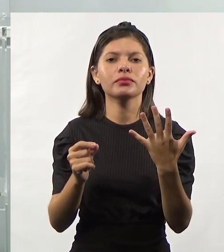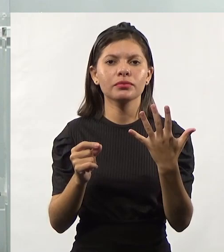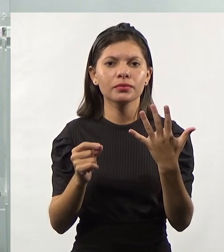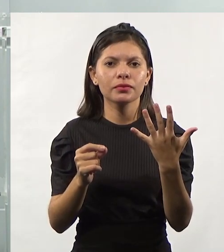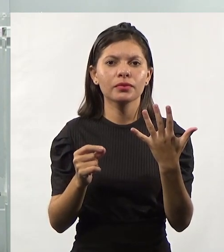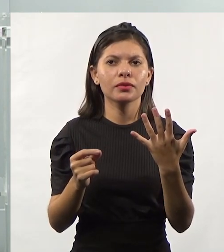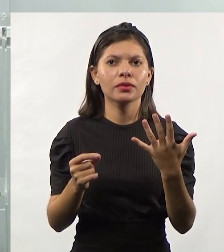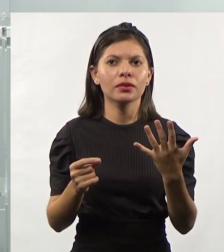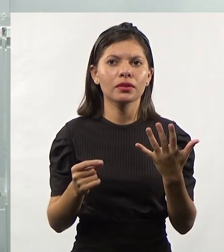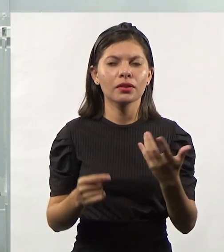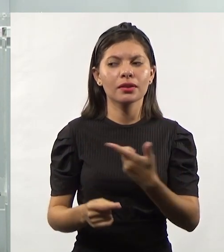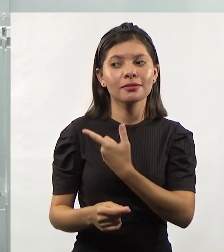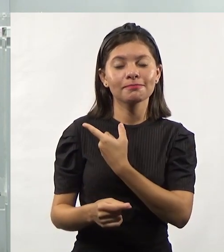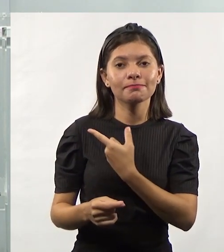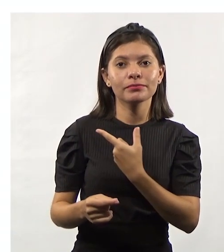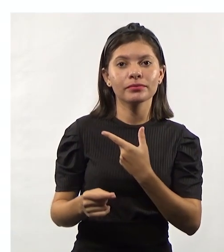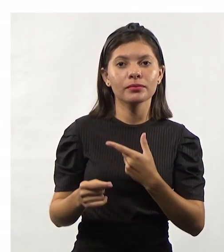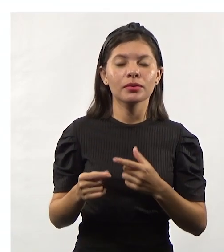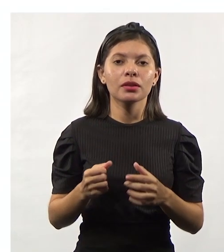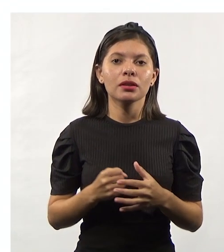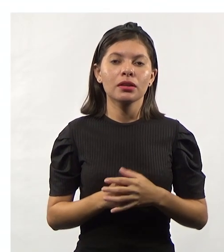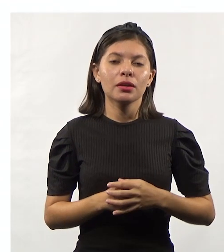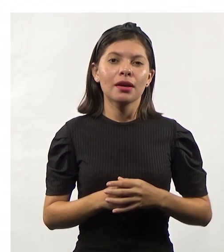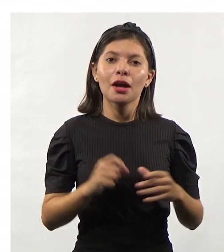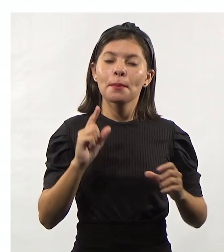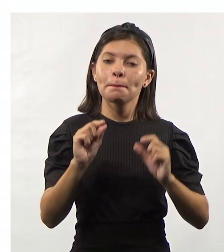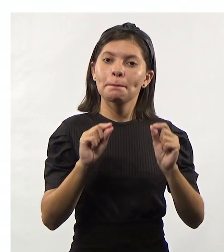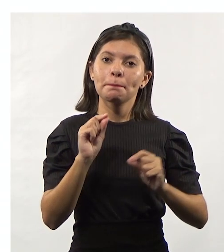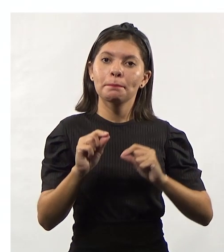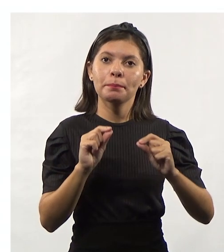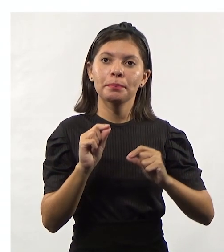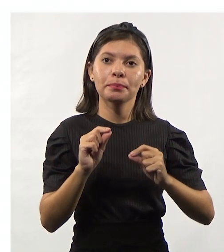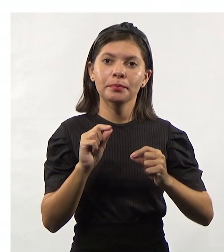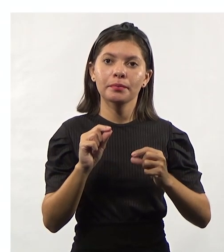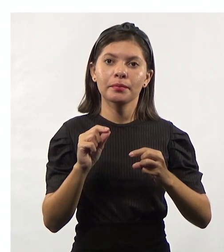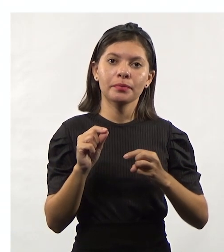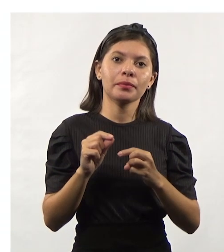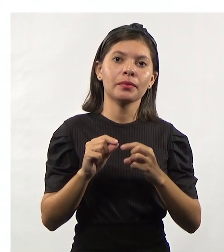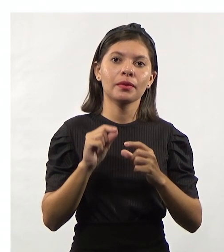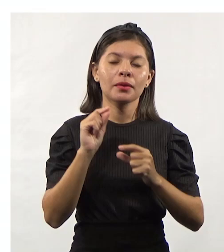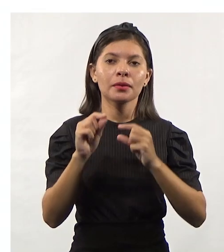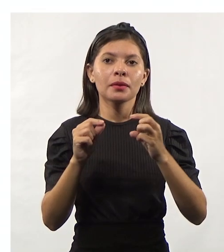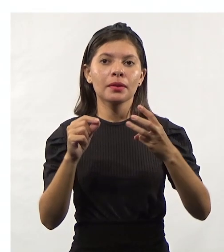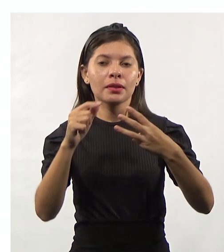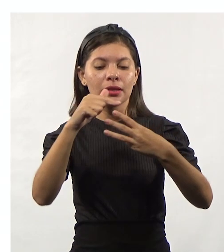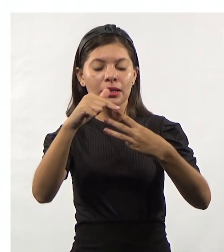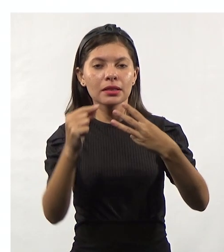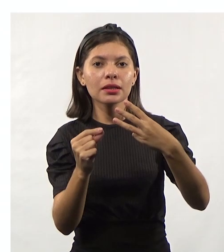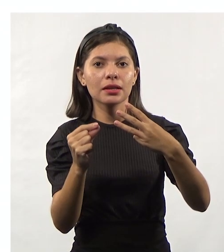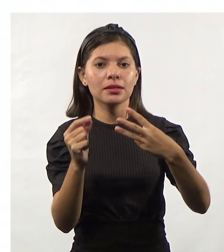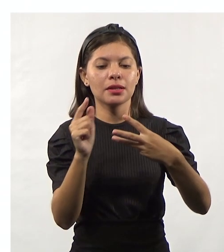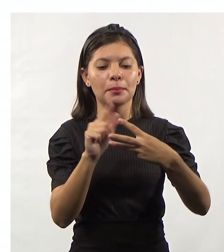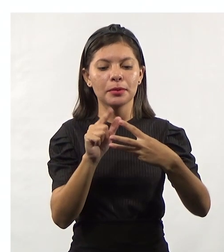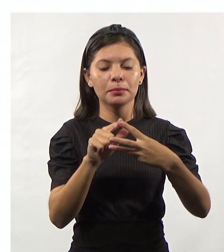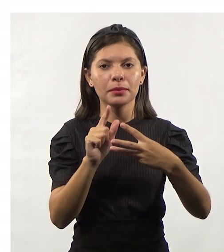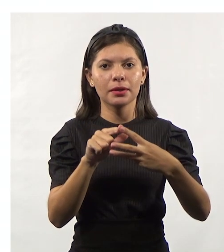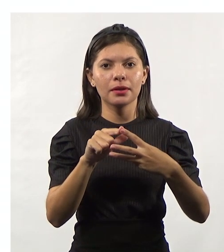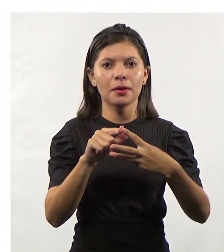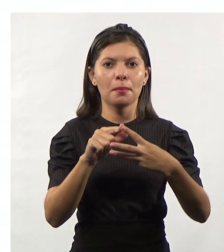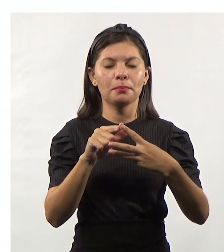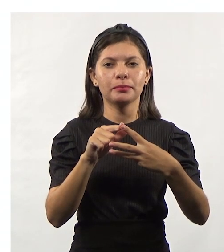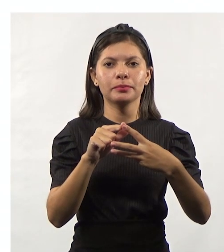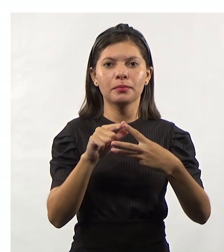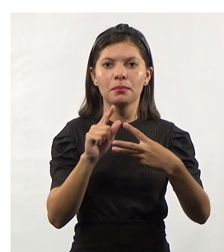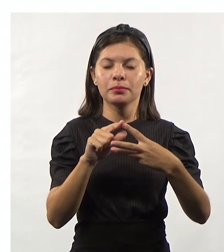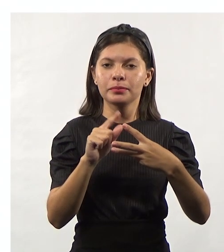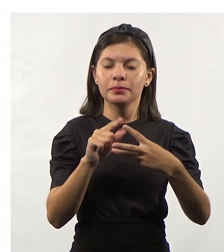Nós trouxemos aqui algumas delas. A primeira fase é uma fase reativa, ele tem um posicionamento reativo. O